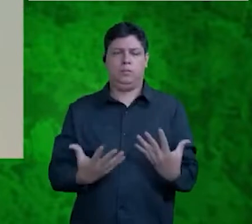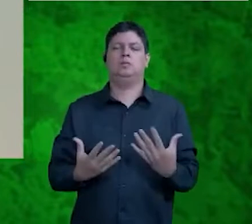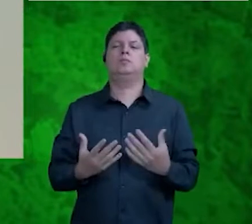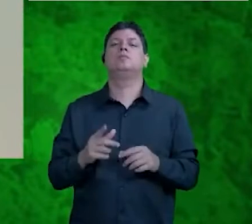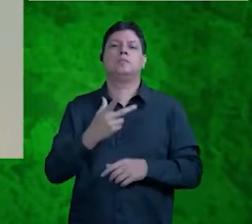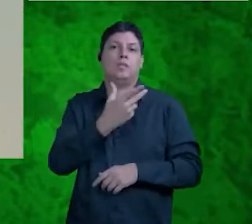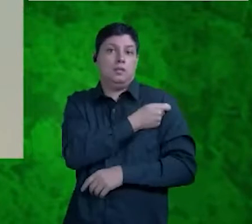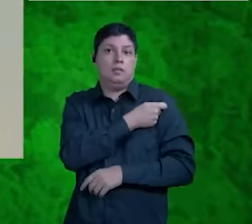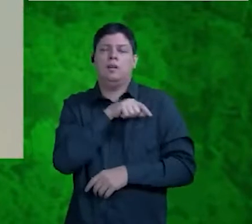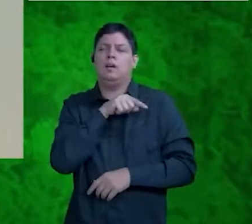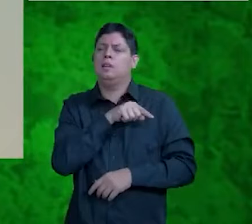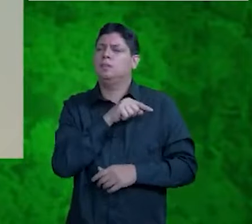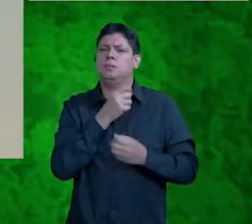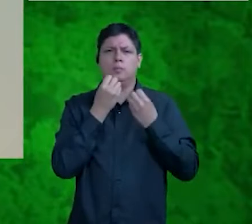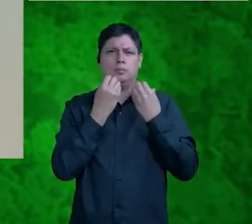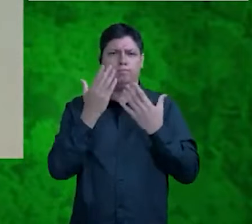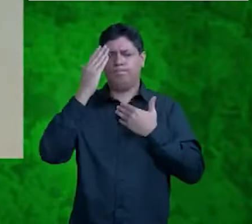Infelizmente, o governo federal atrasou,